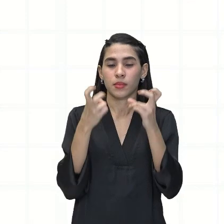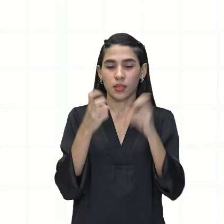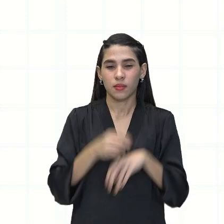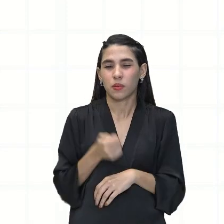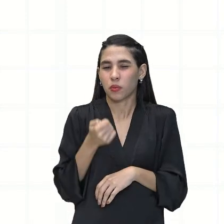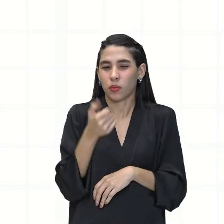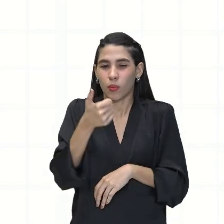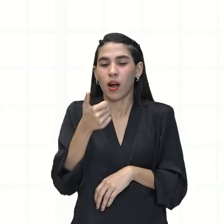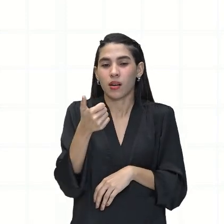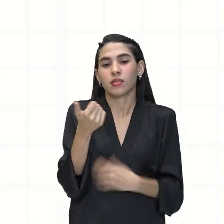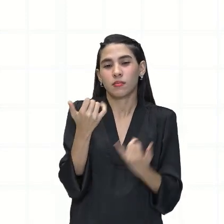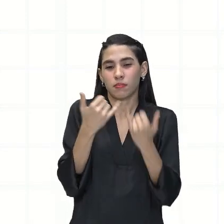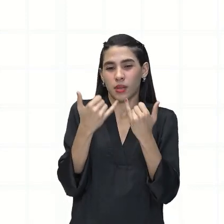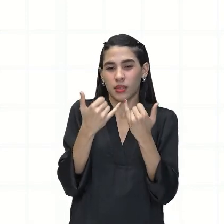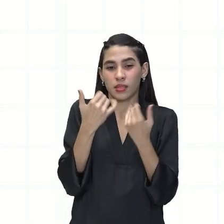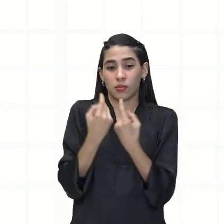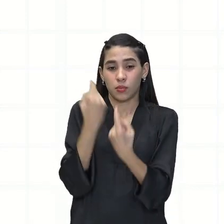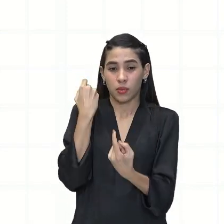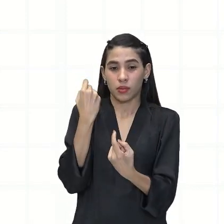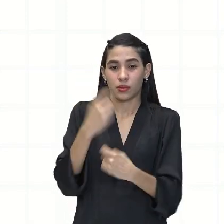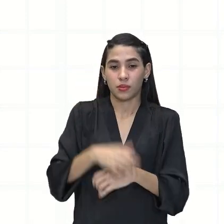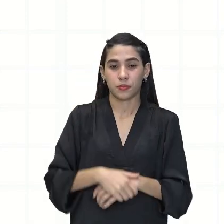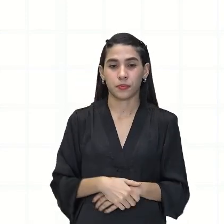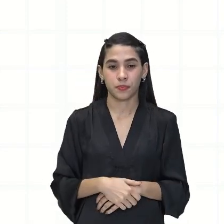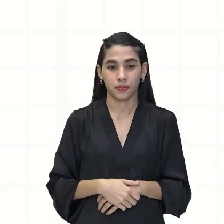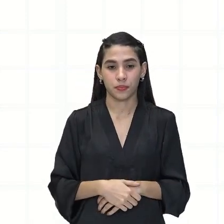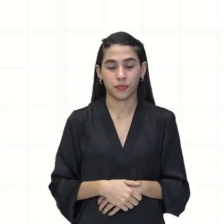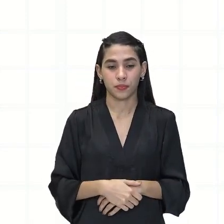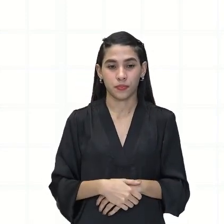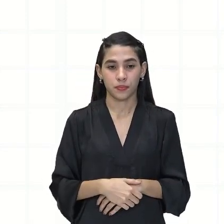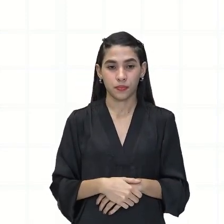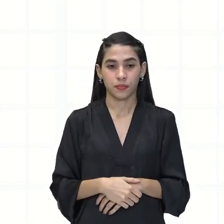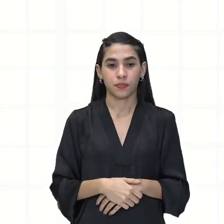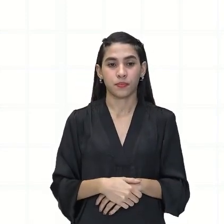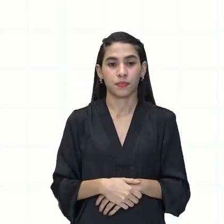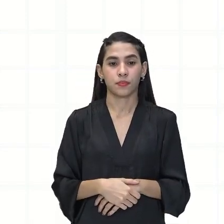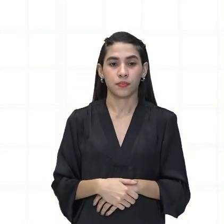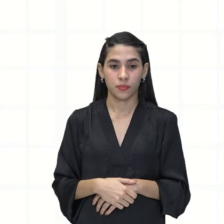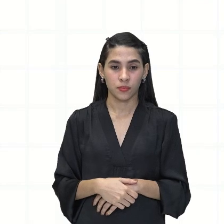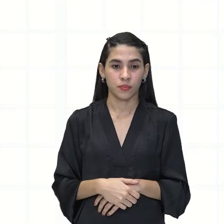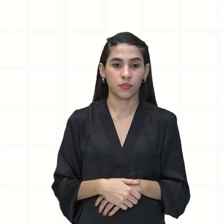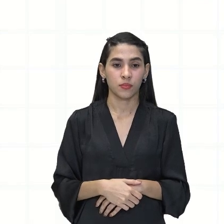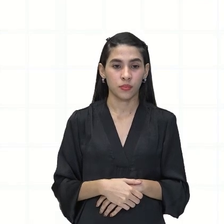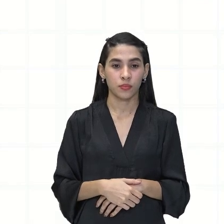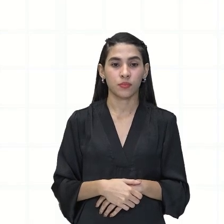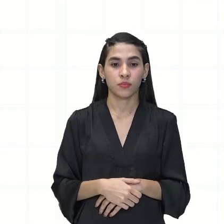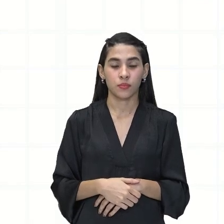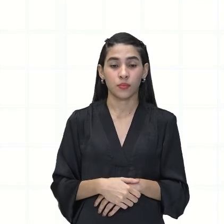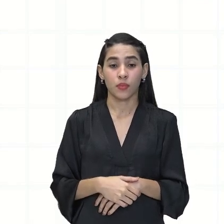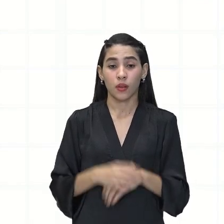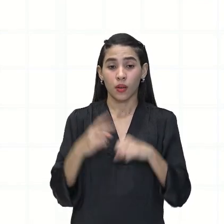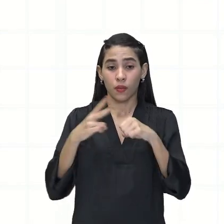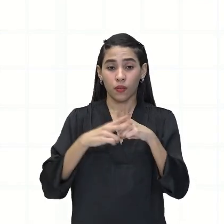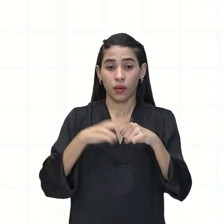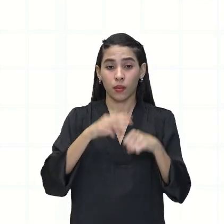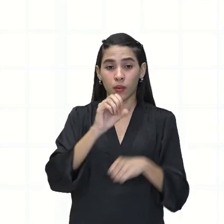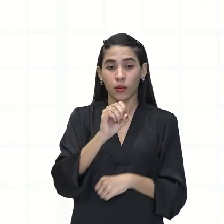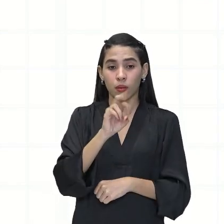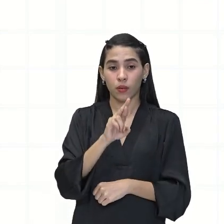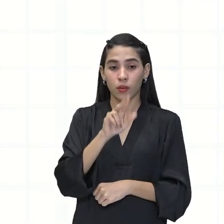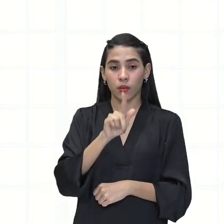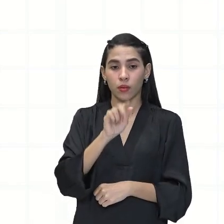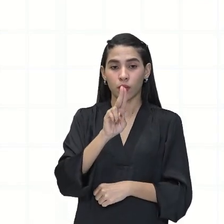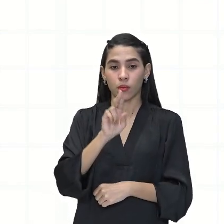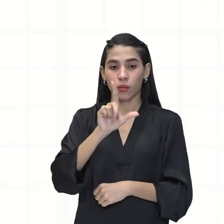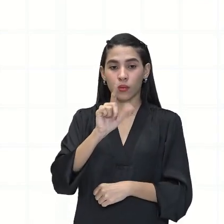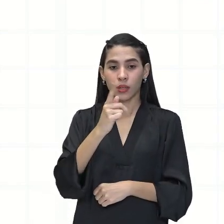a mesma oração que a gente viu anteriormente, e olha só, o verbo está no